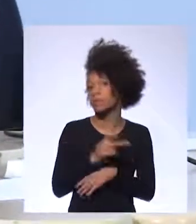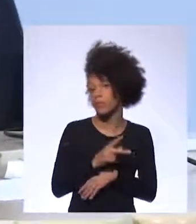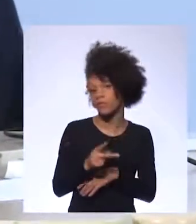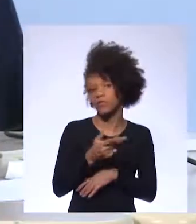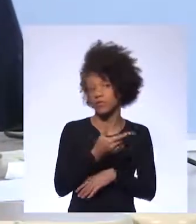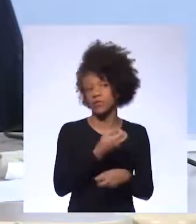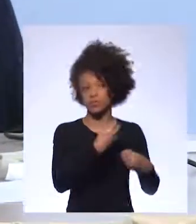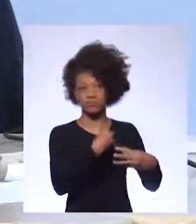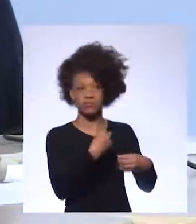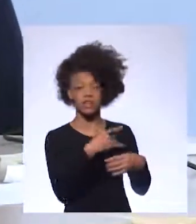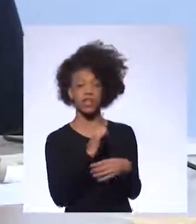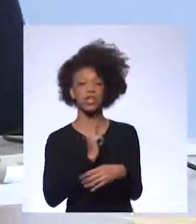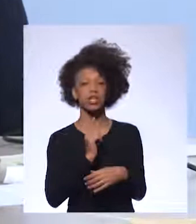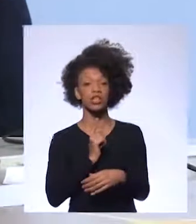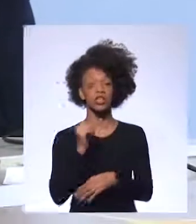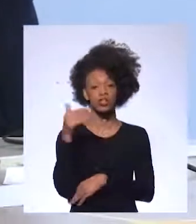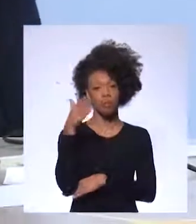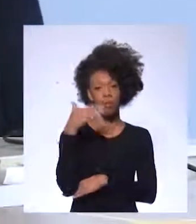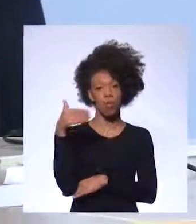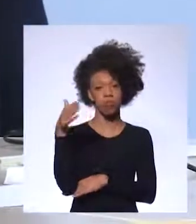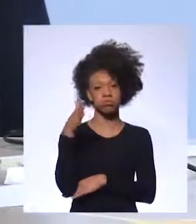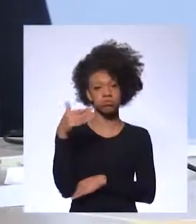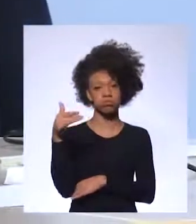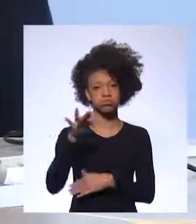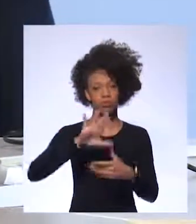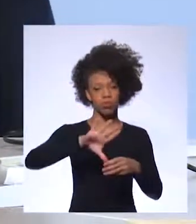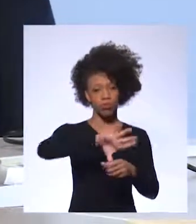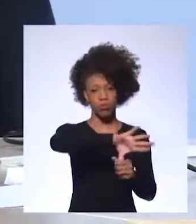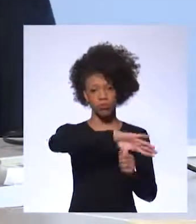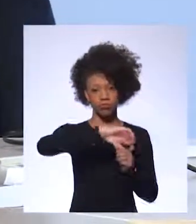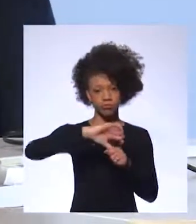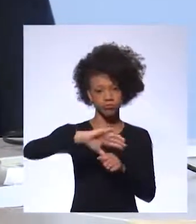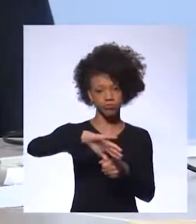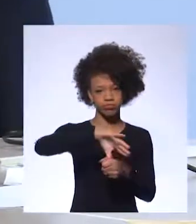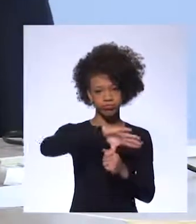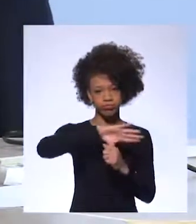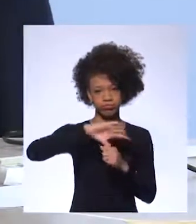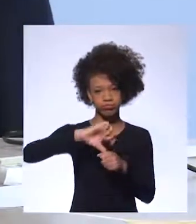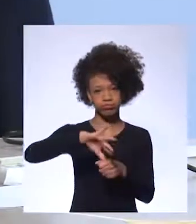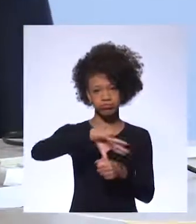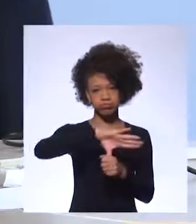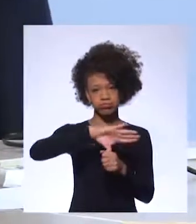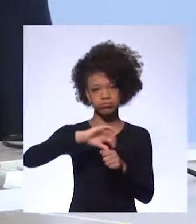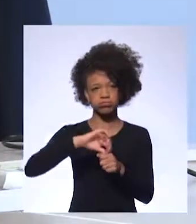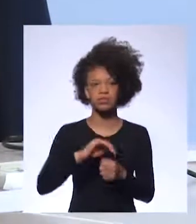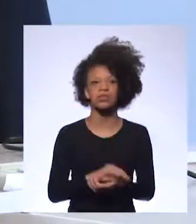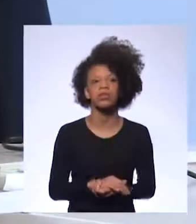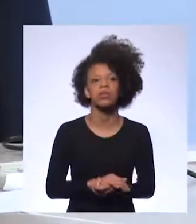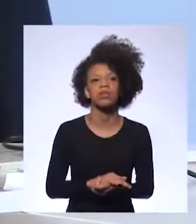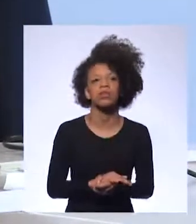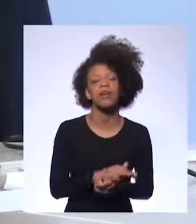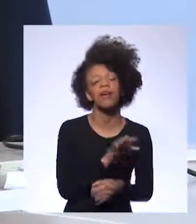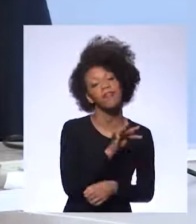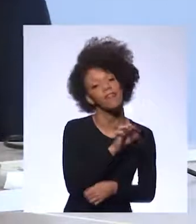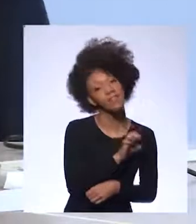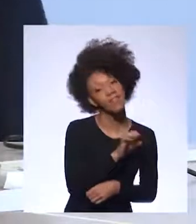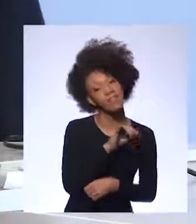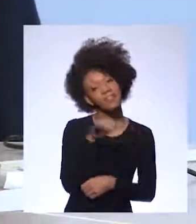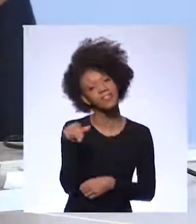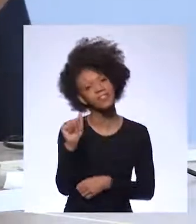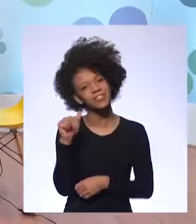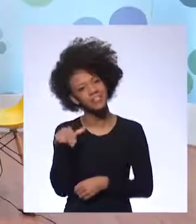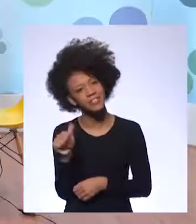tá tudo que o seu gostinho essas Bandeiras eu coloquei o nome do nosso mínimo de feijão na Fernanda